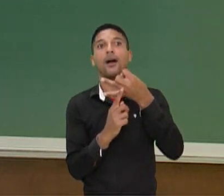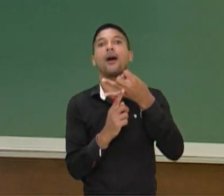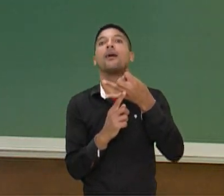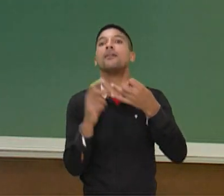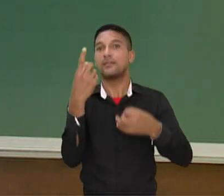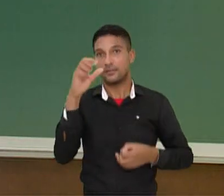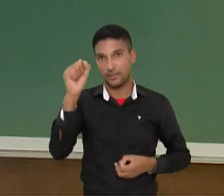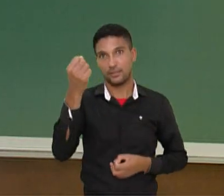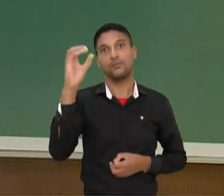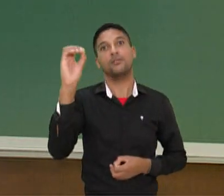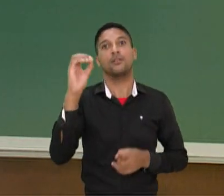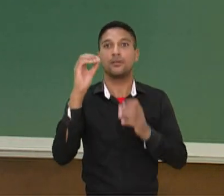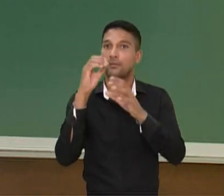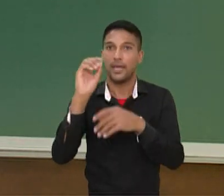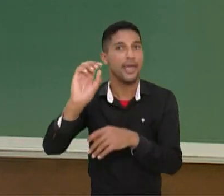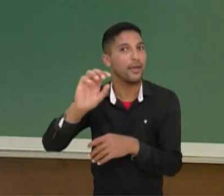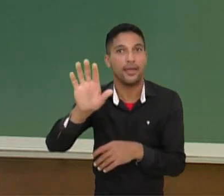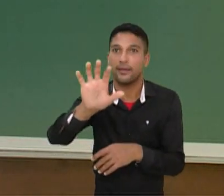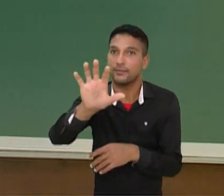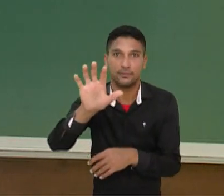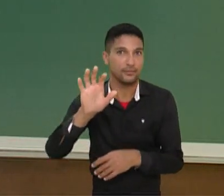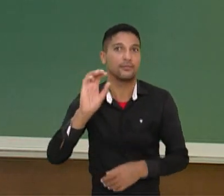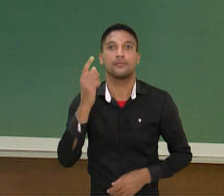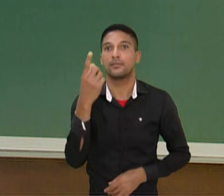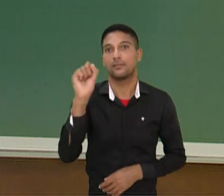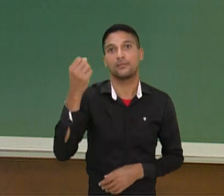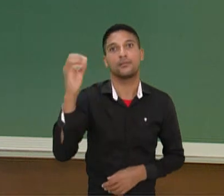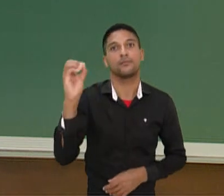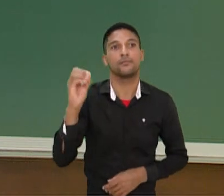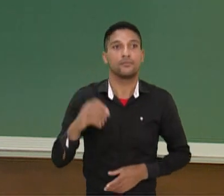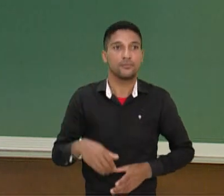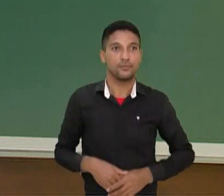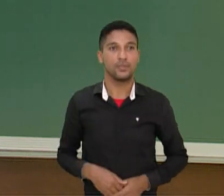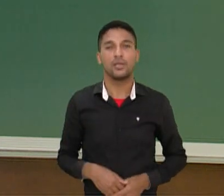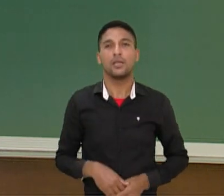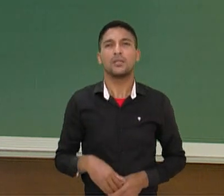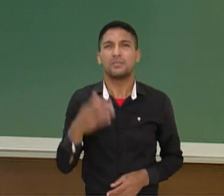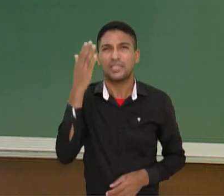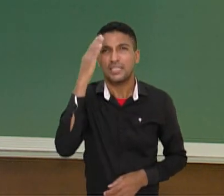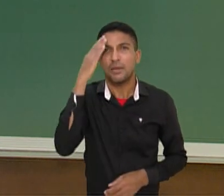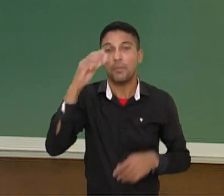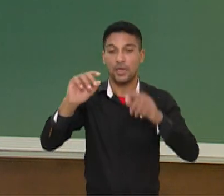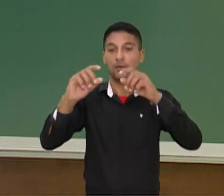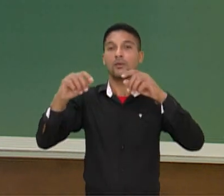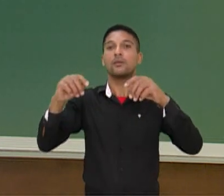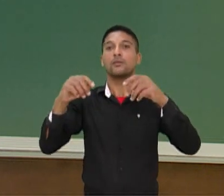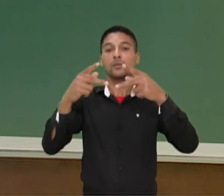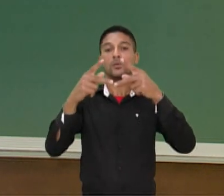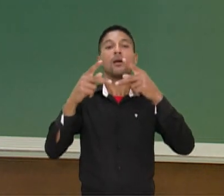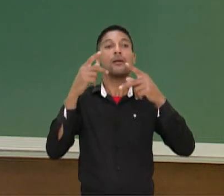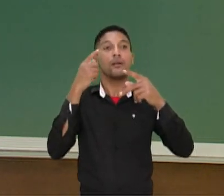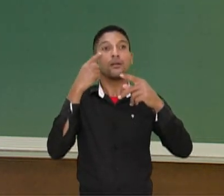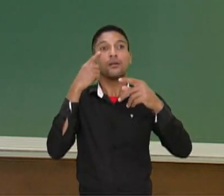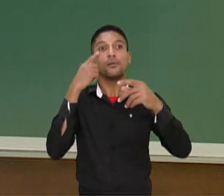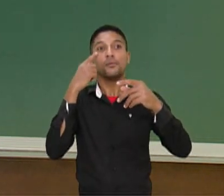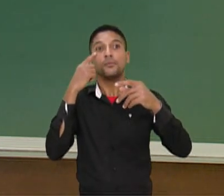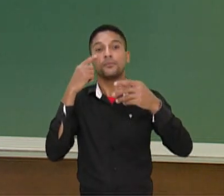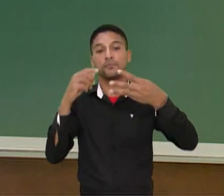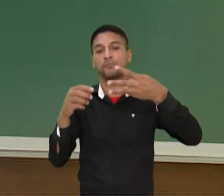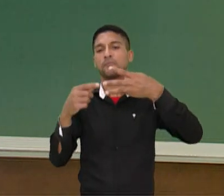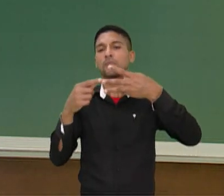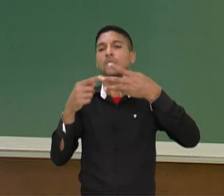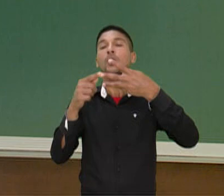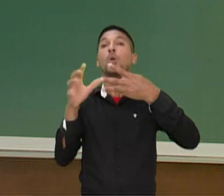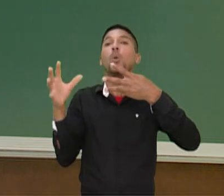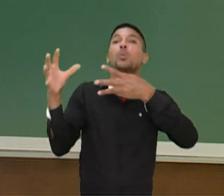do polígono inteiro, basta eu somar quantos triângulos tem ali. Nesse caso, eu tenho 4 triângulos. Então, cada